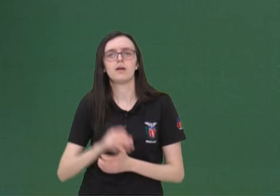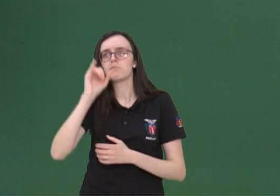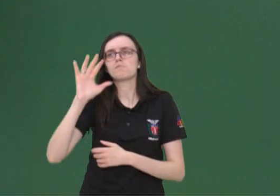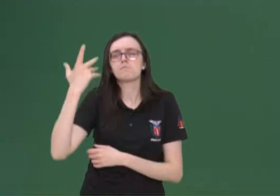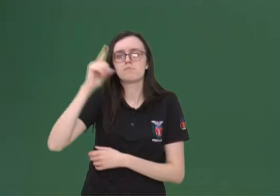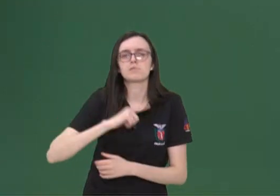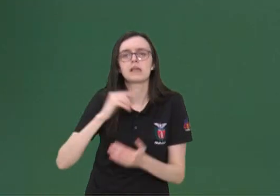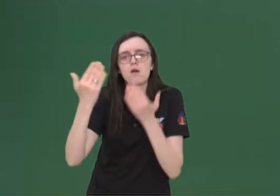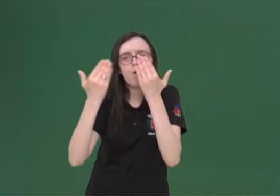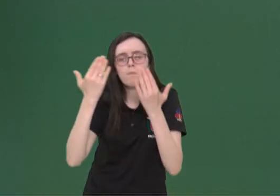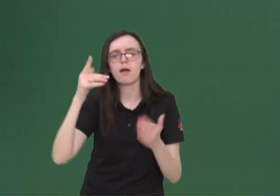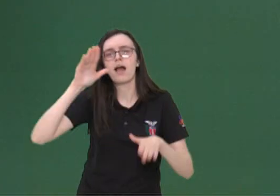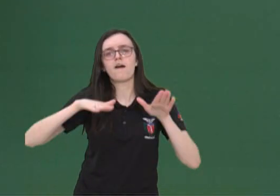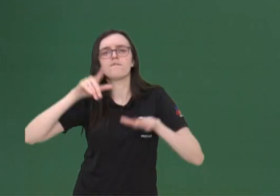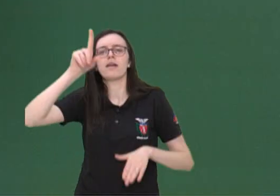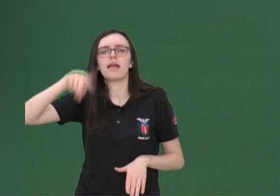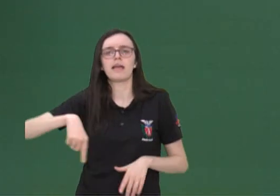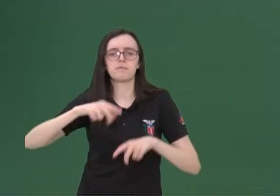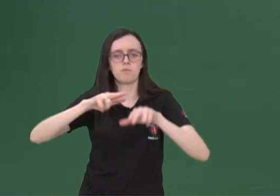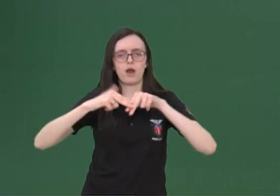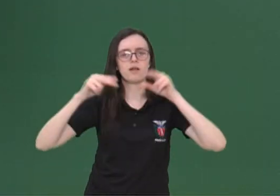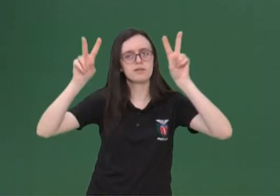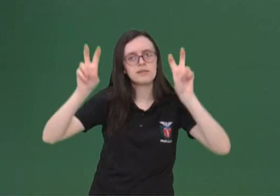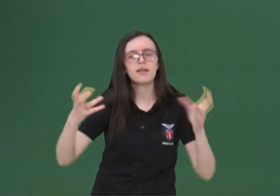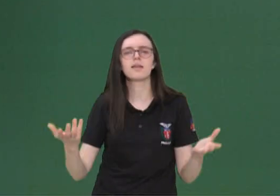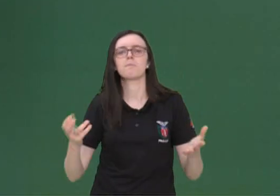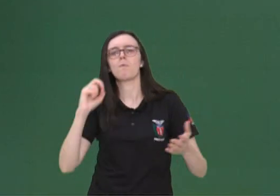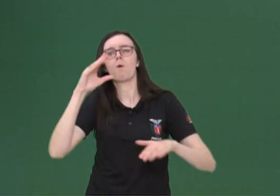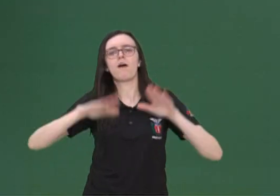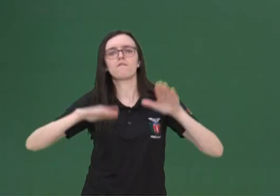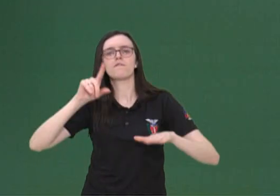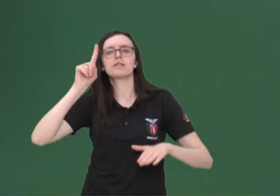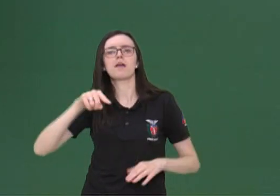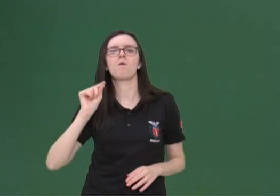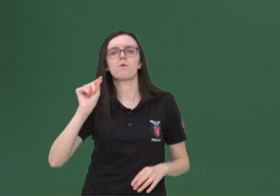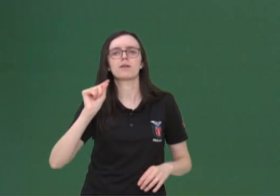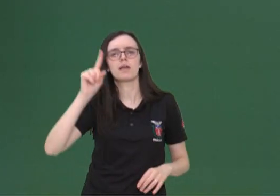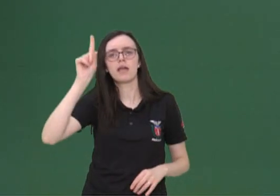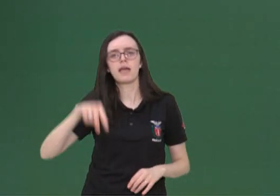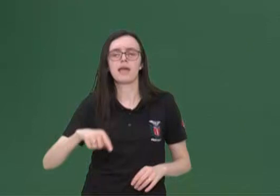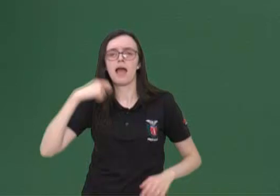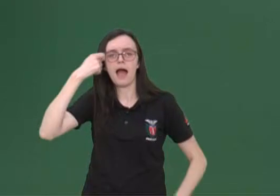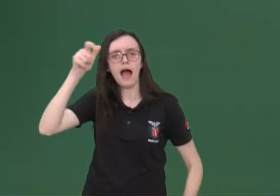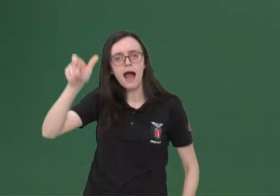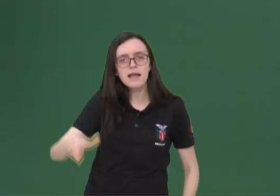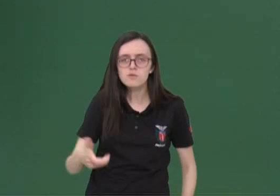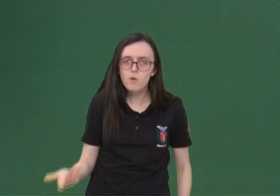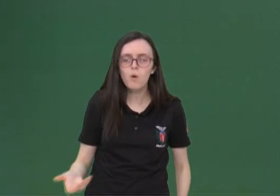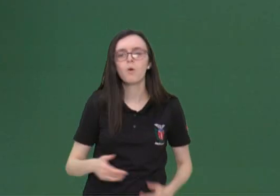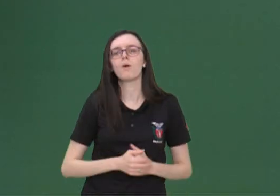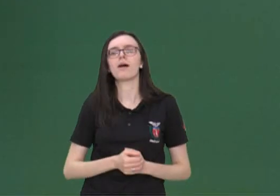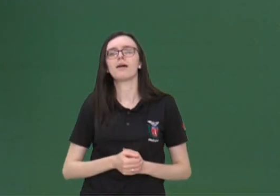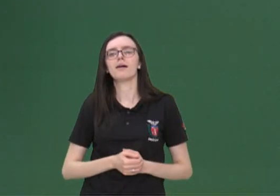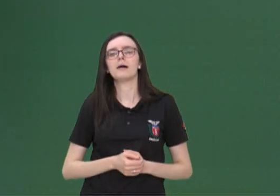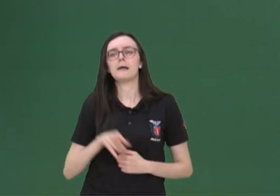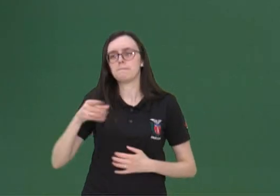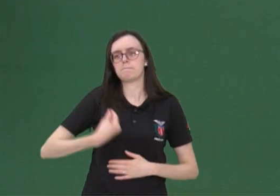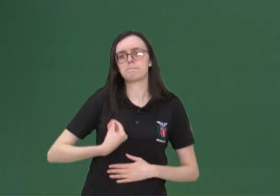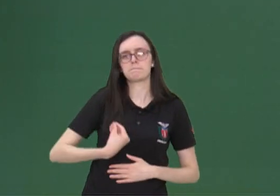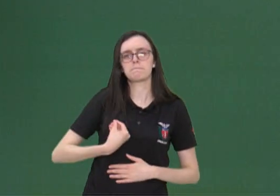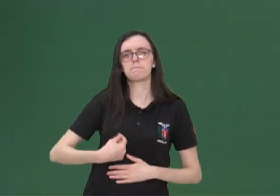uma comparação, às vezes por causa do tema, ou às vezes por causa do ator, né? Ator que atua